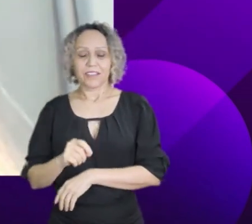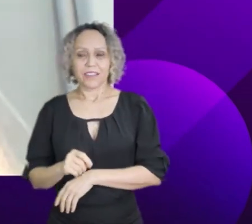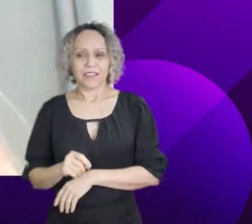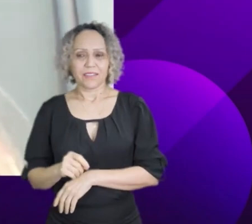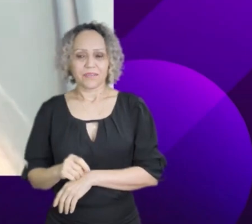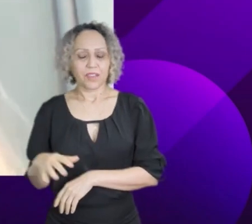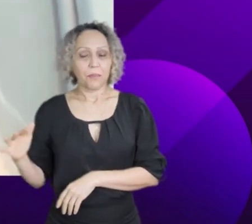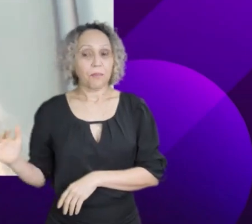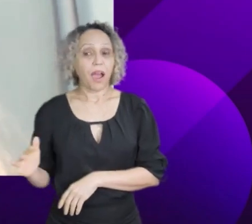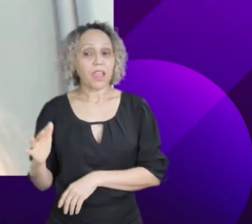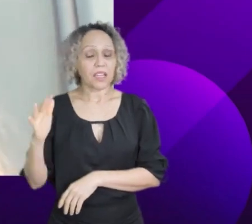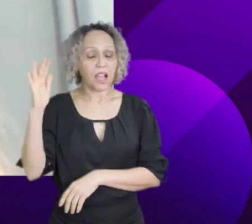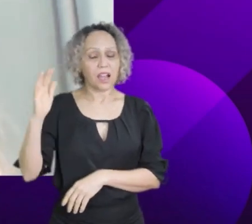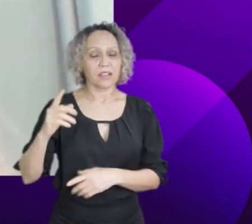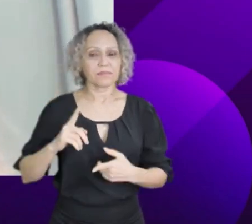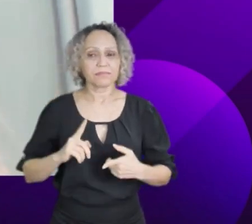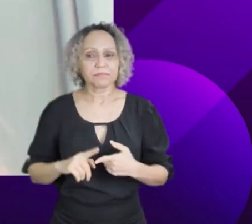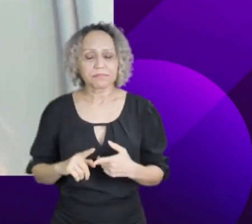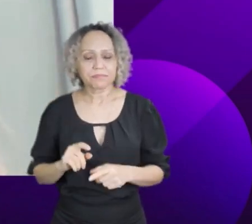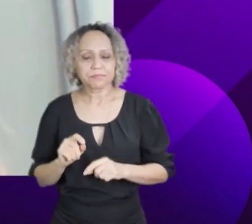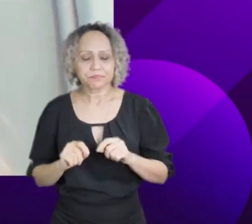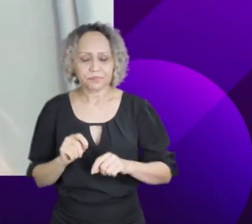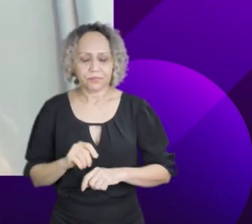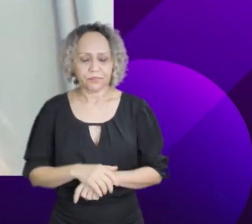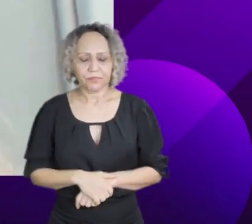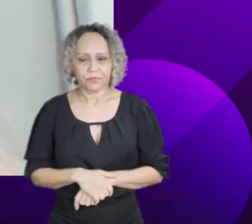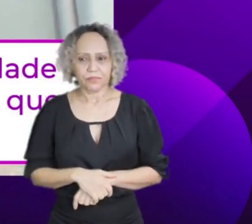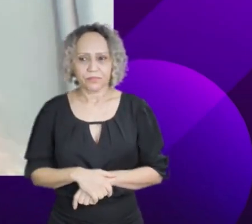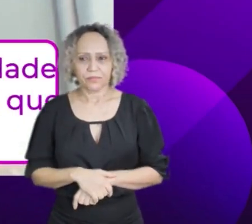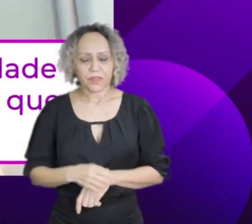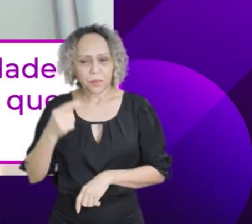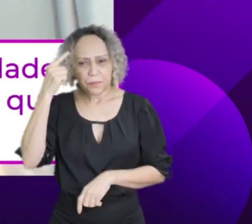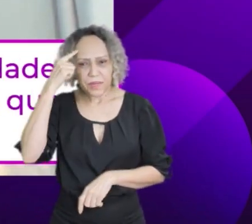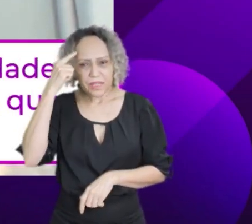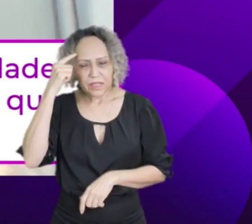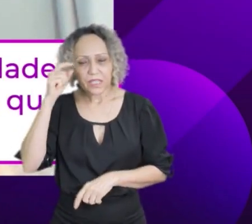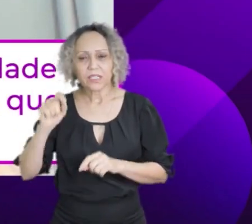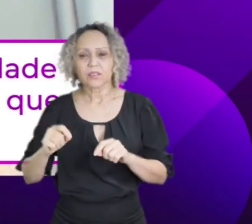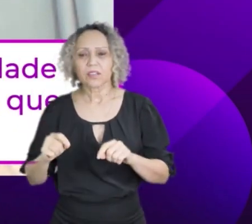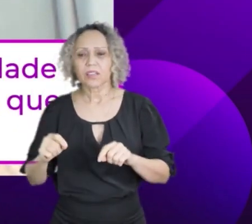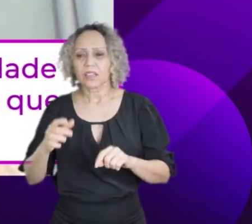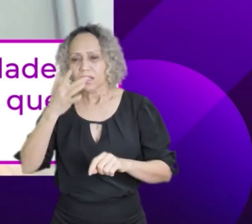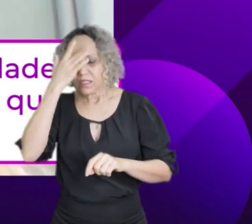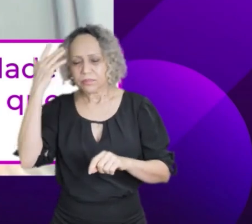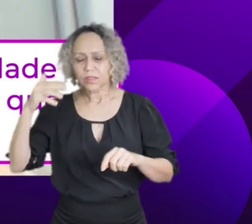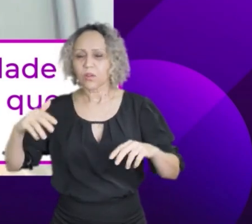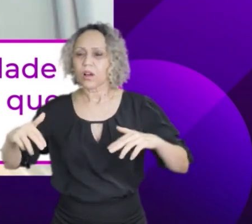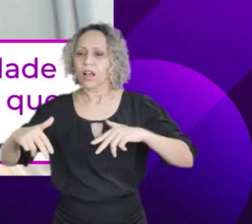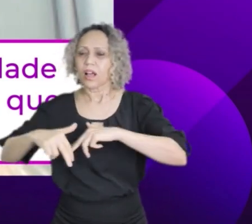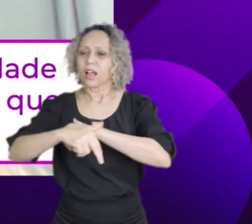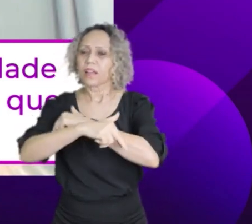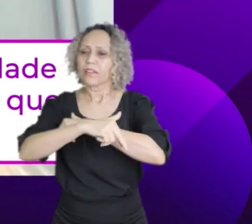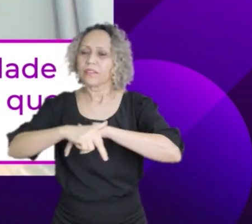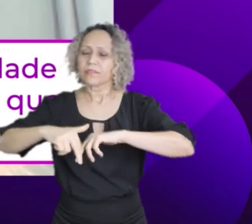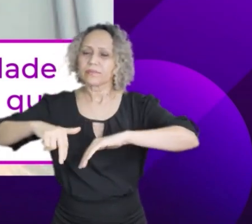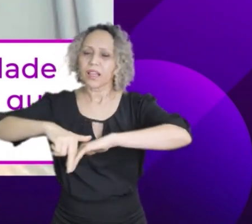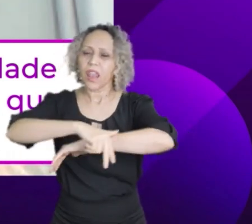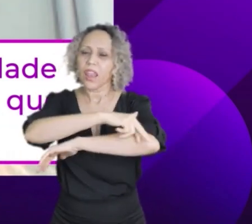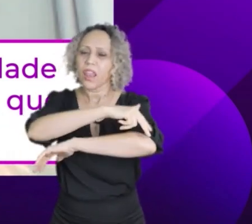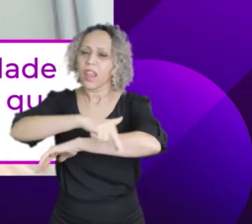na efetivação desse direito à mobilidade para todos, pensando que a mobilidade urbana é um indicador da